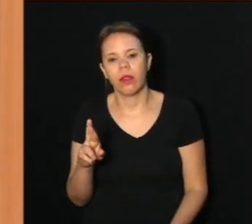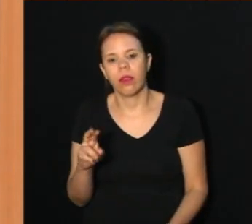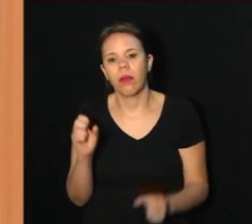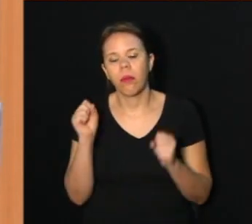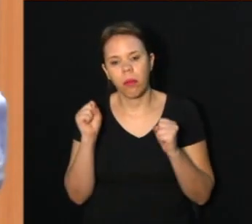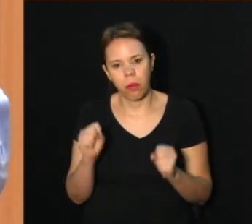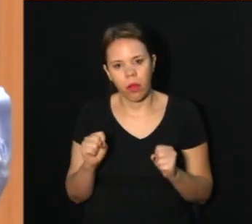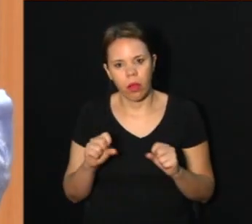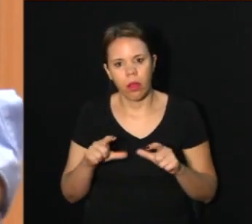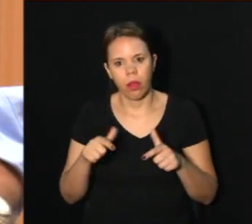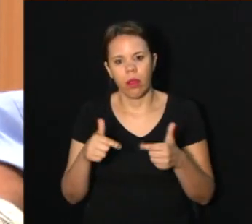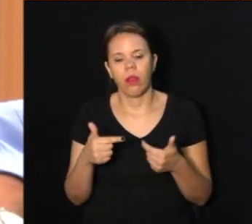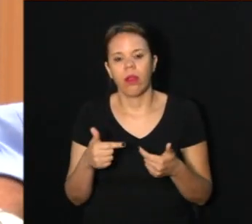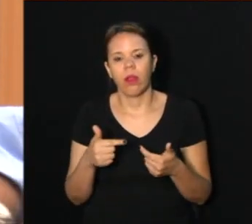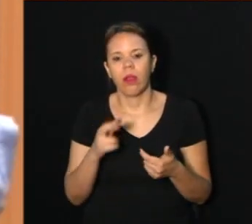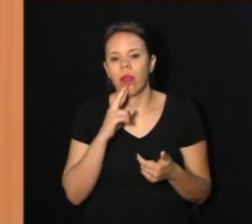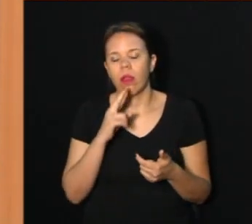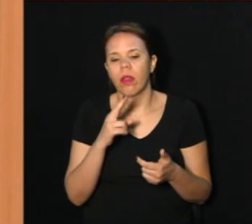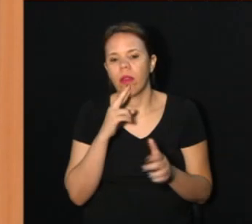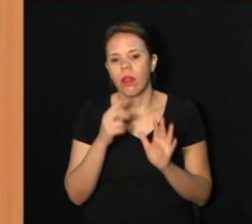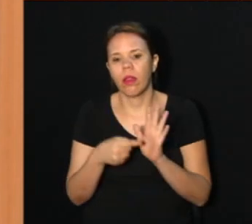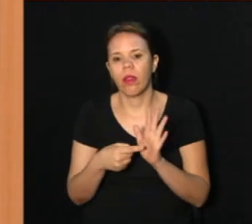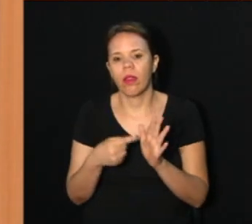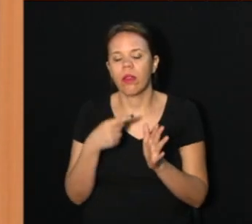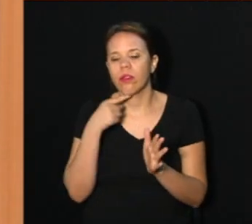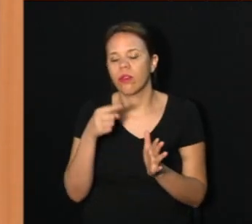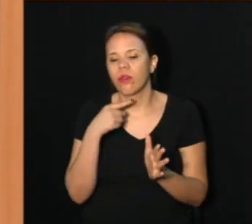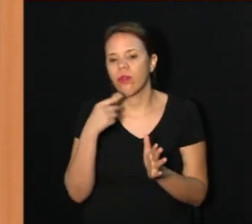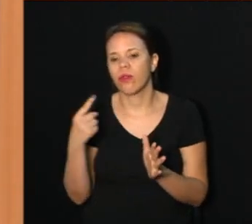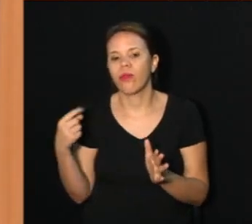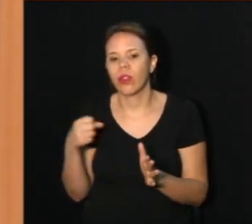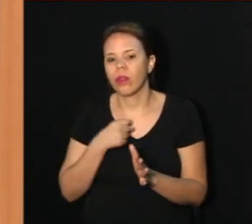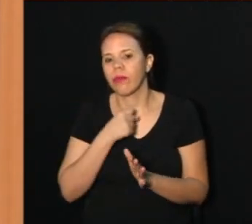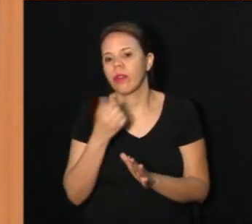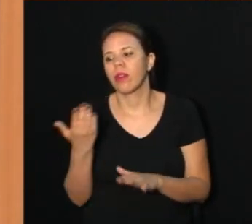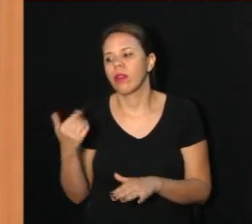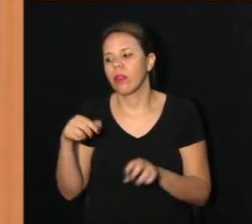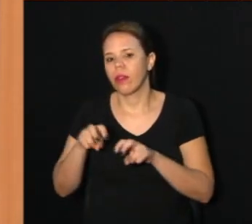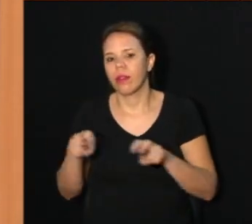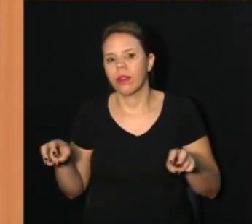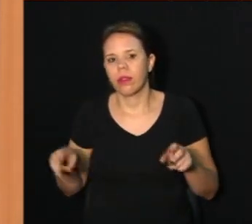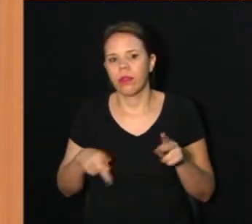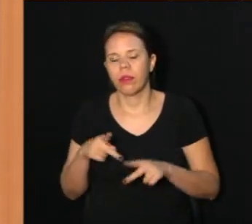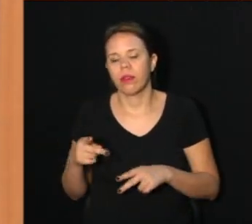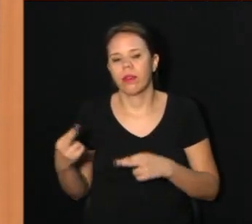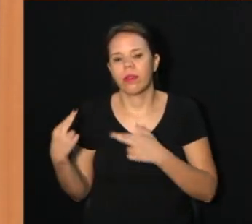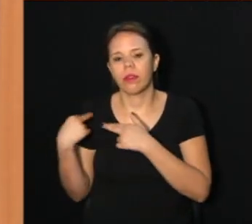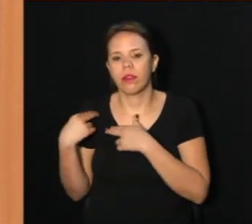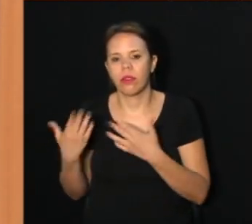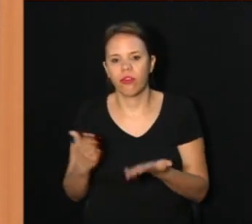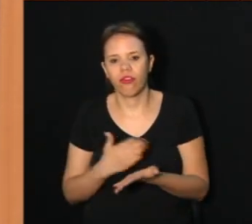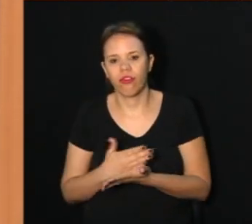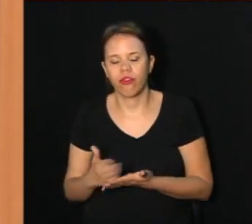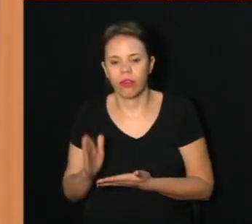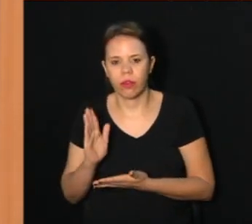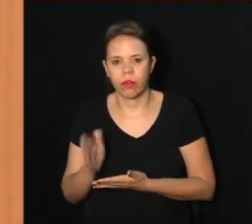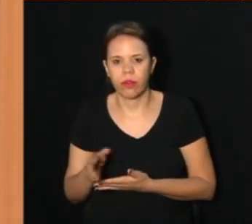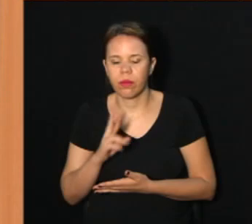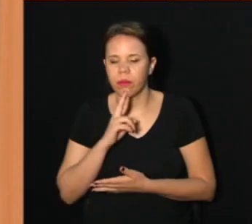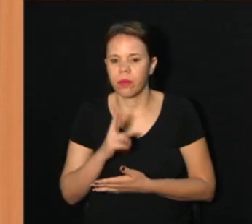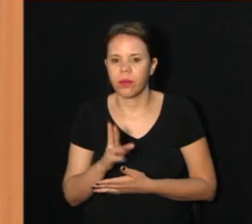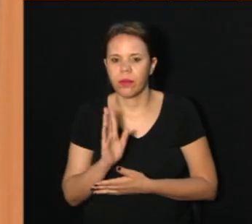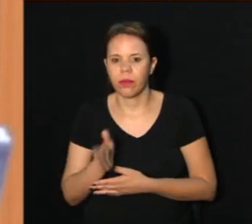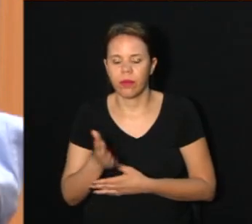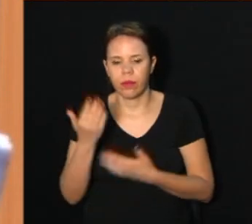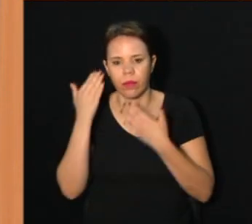possa iniciar a exposição, os questionamentos que foram abordados à mesa. Se puder inicialmente já responder,